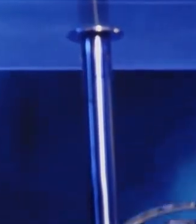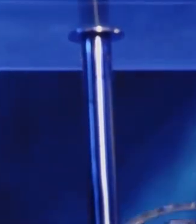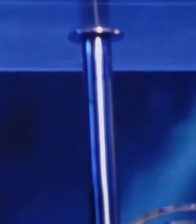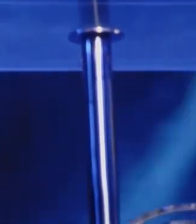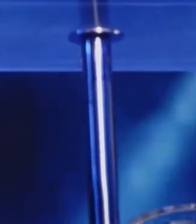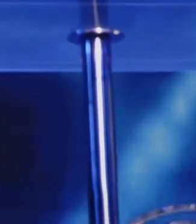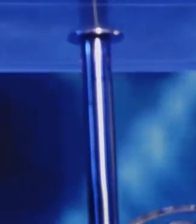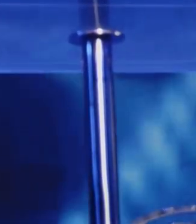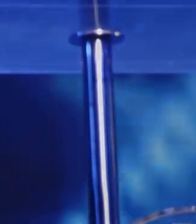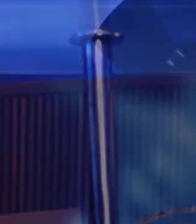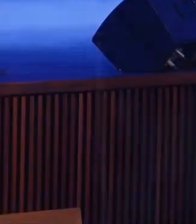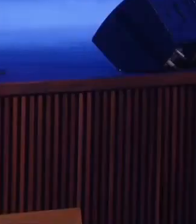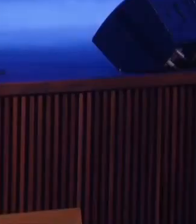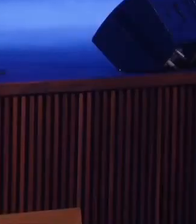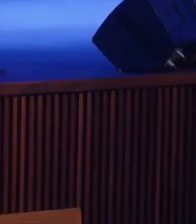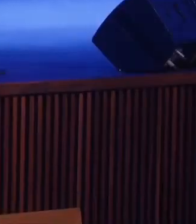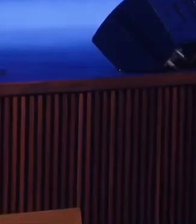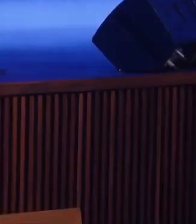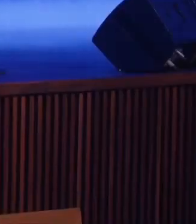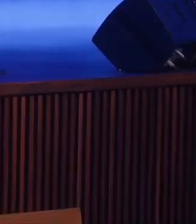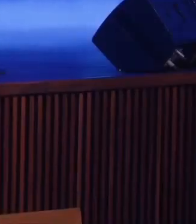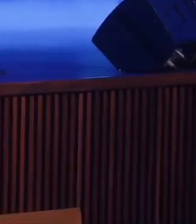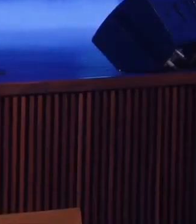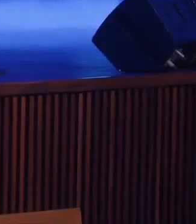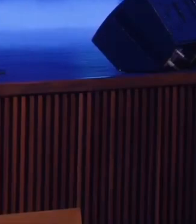amor seu amor